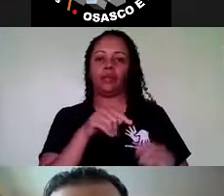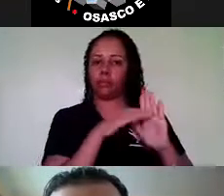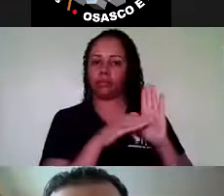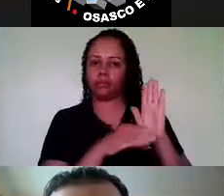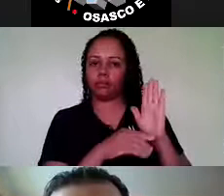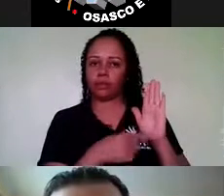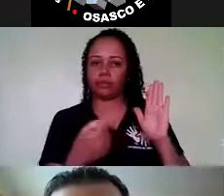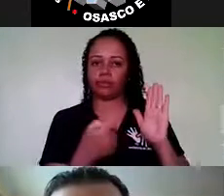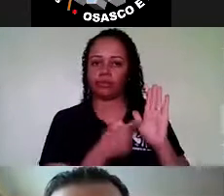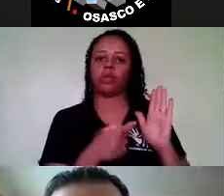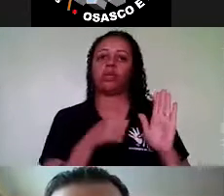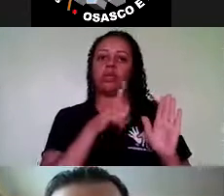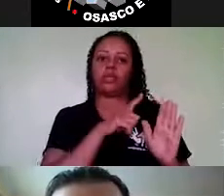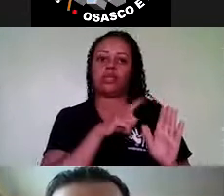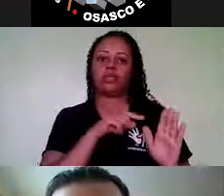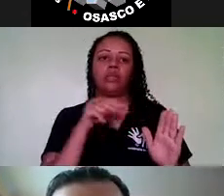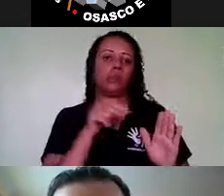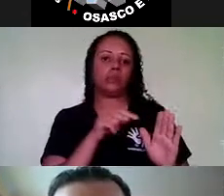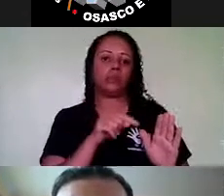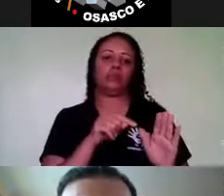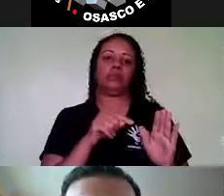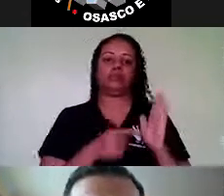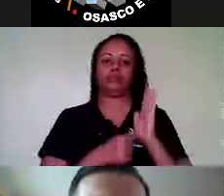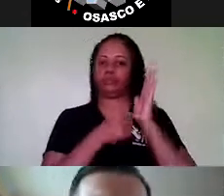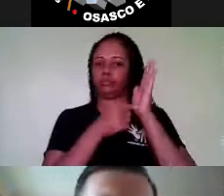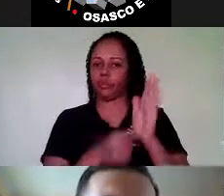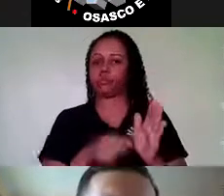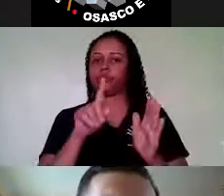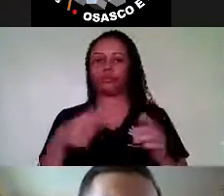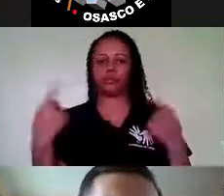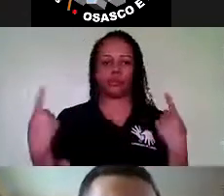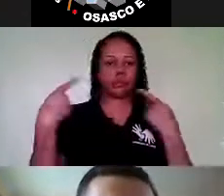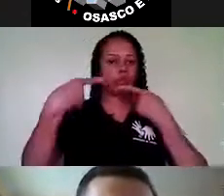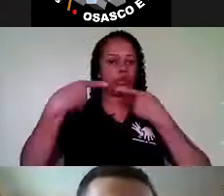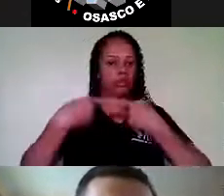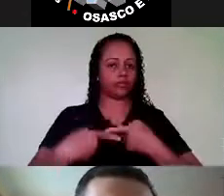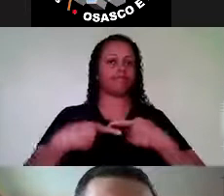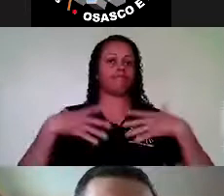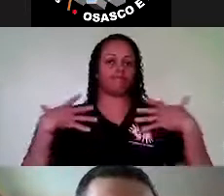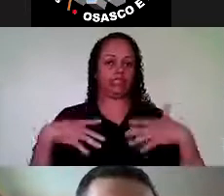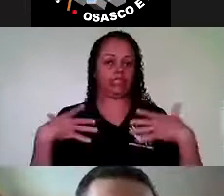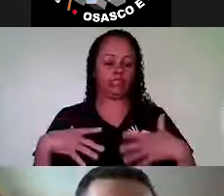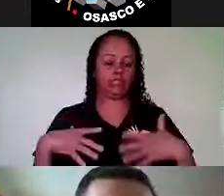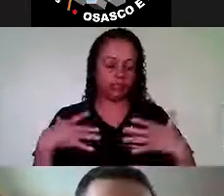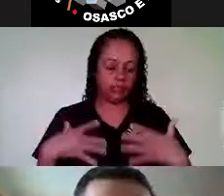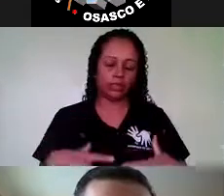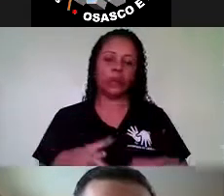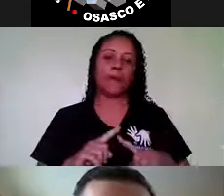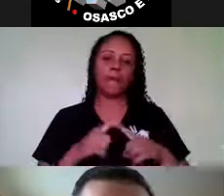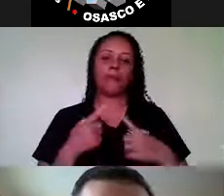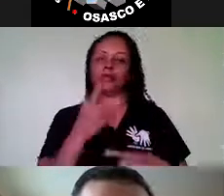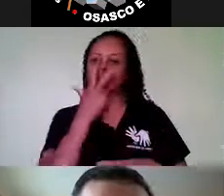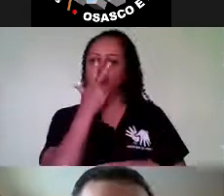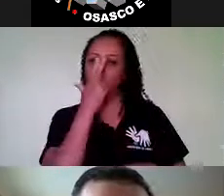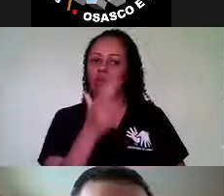do nosso institucional grande, né? Mas os desafios são gigantescos, né? Eu acho que a fala de cada pessoa